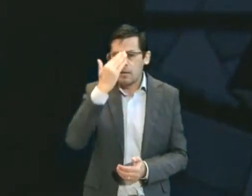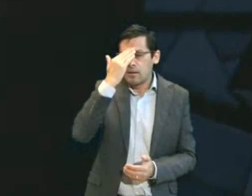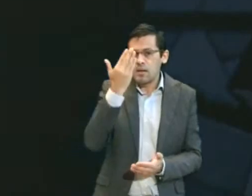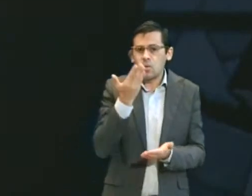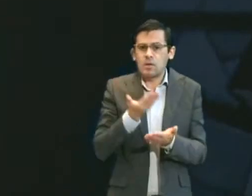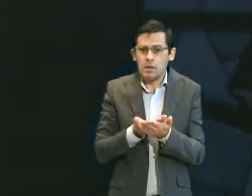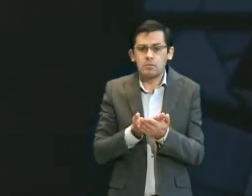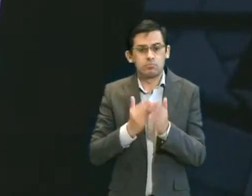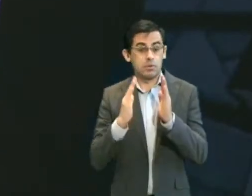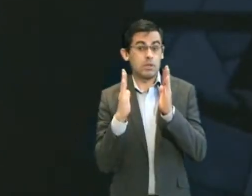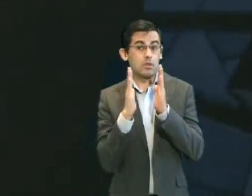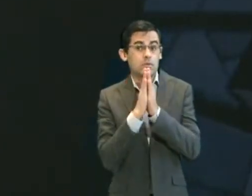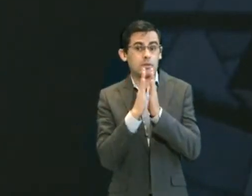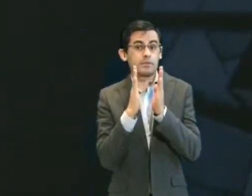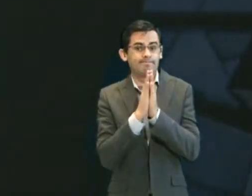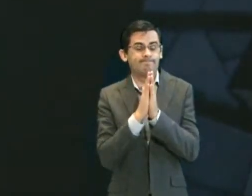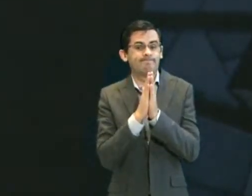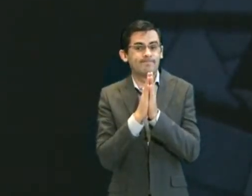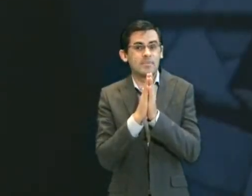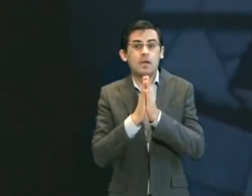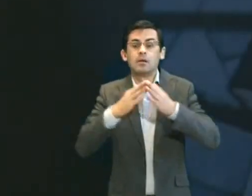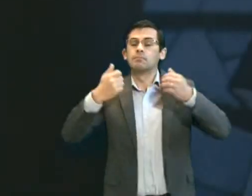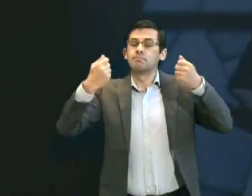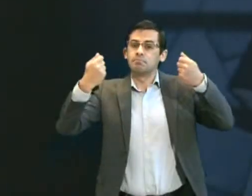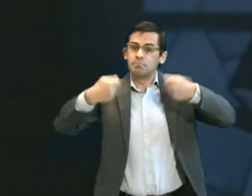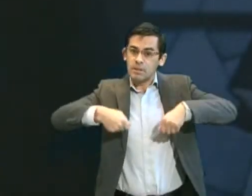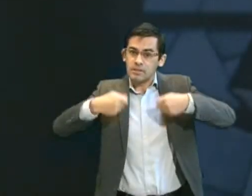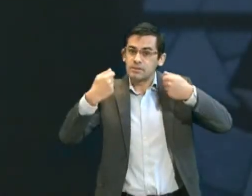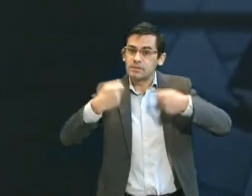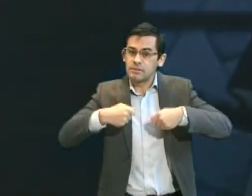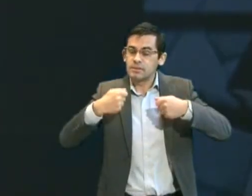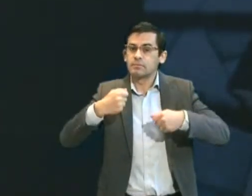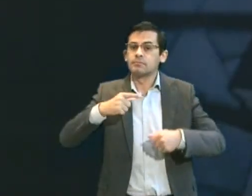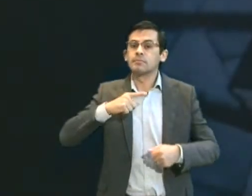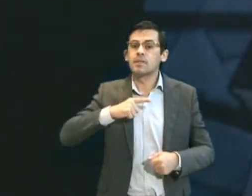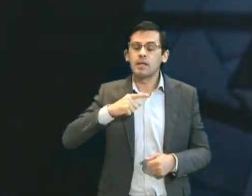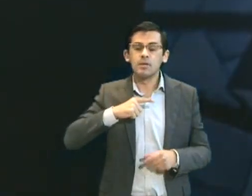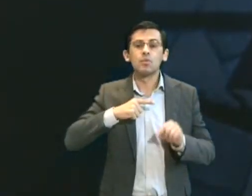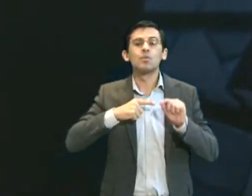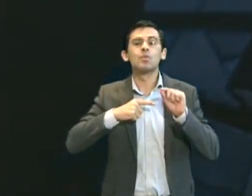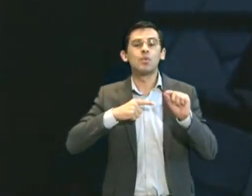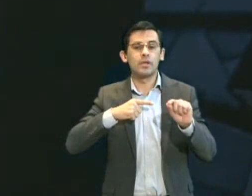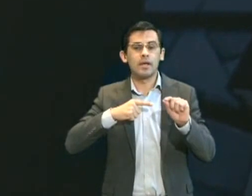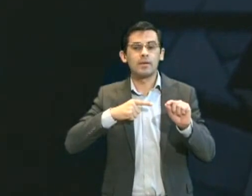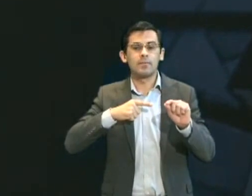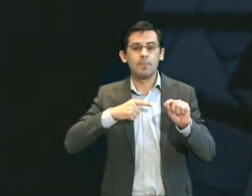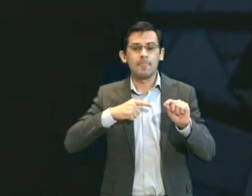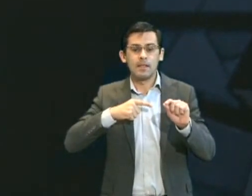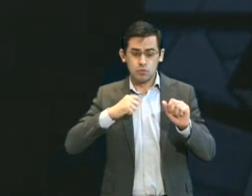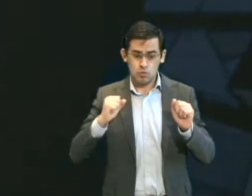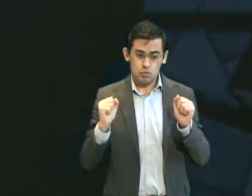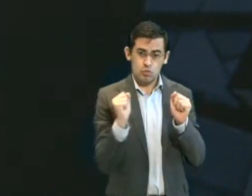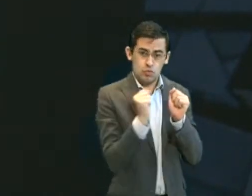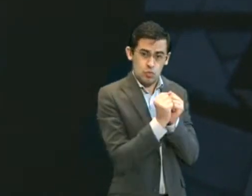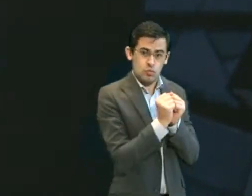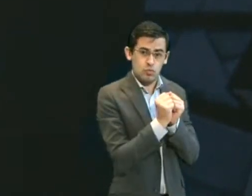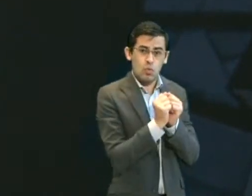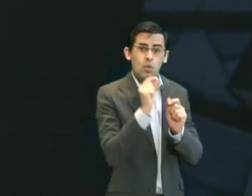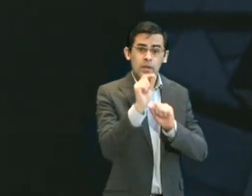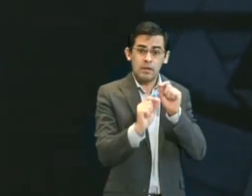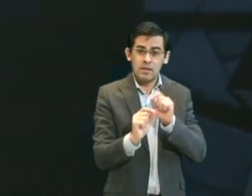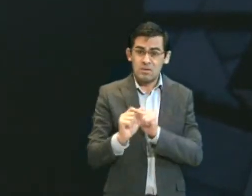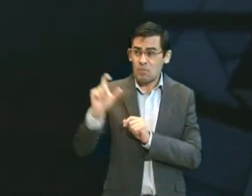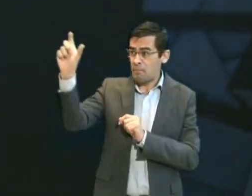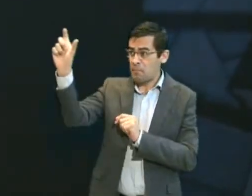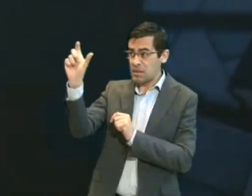a oração, acima de tudo, precisa estar pautada na palavra